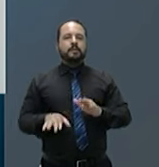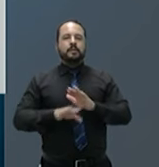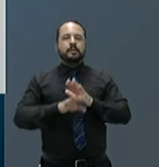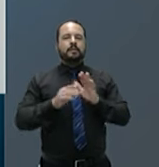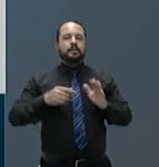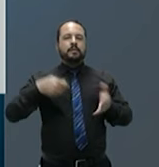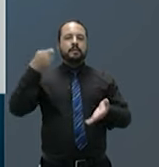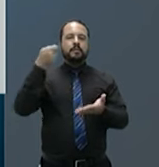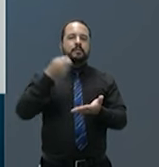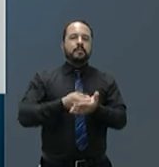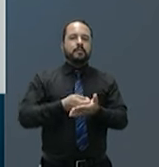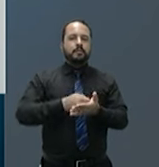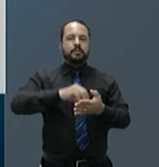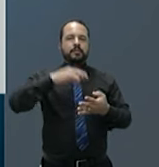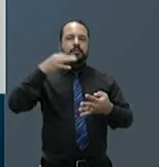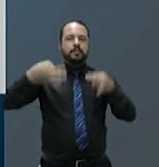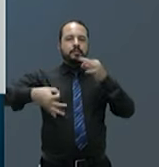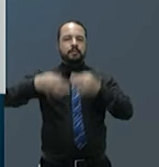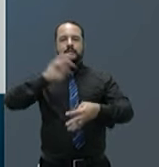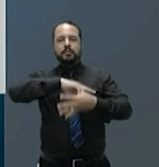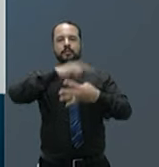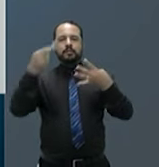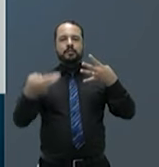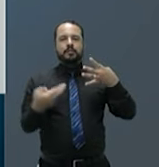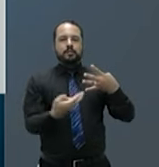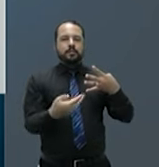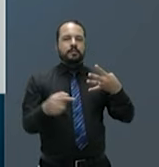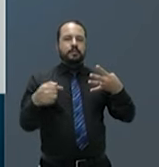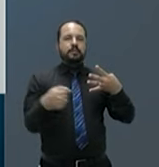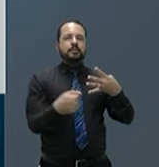juiz competente nos termos da legislação alienígena.